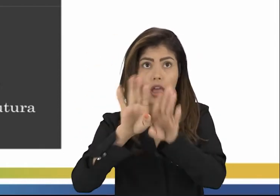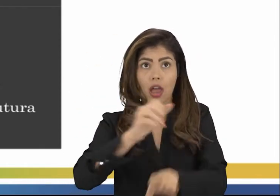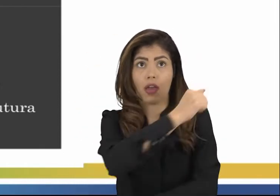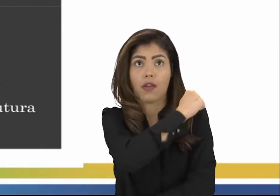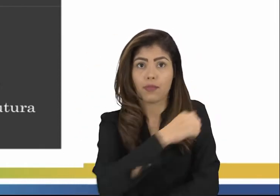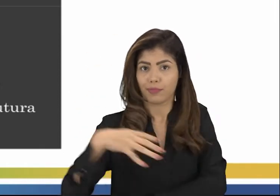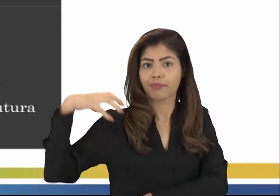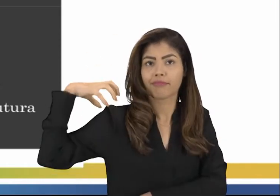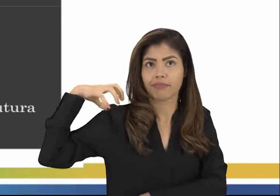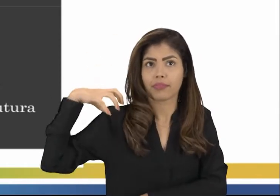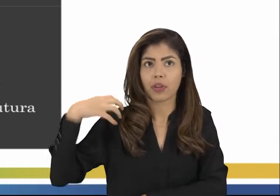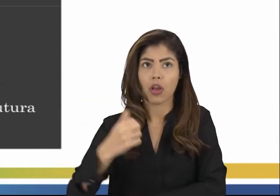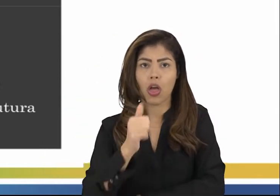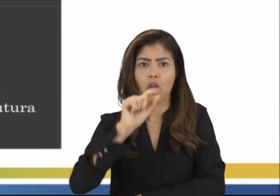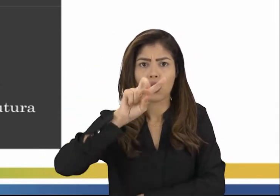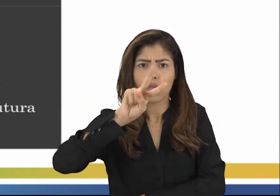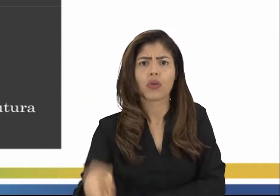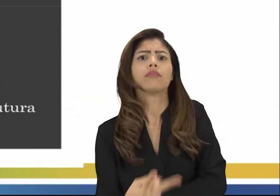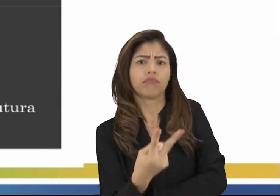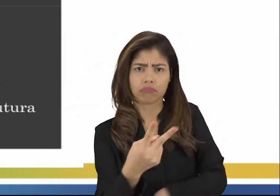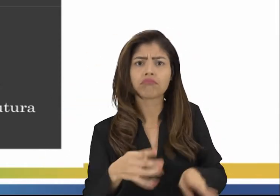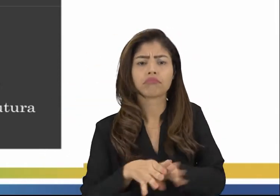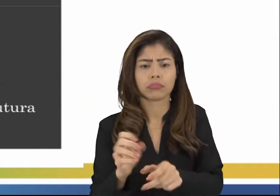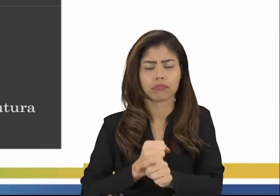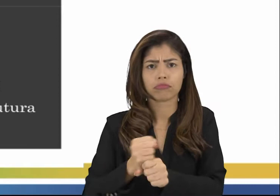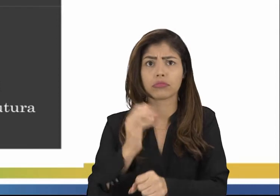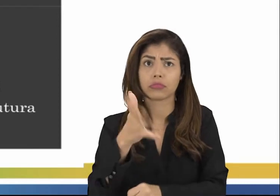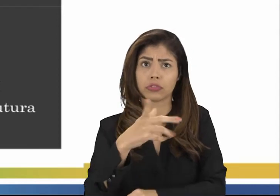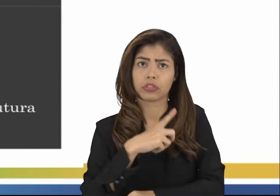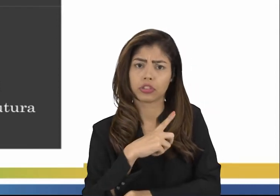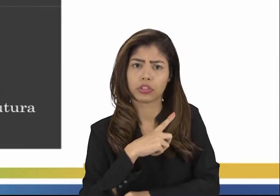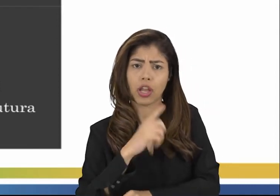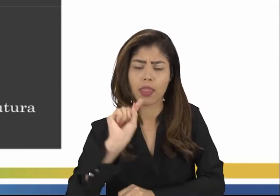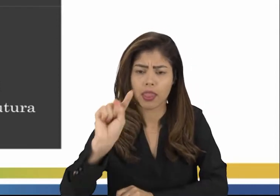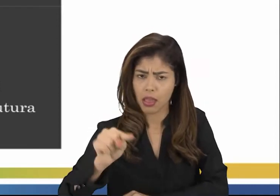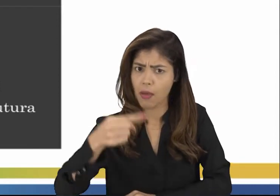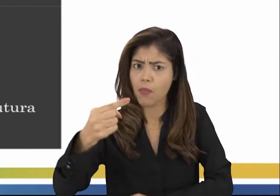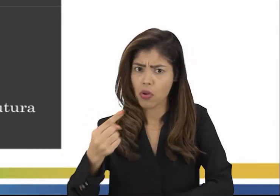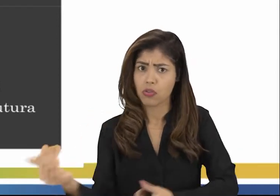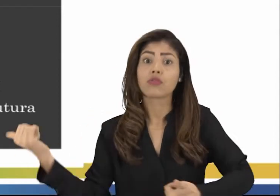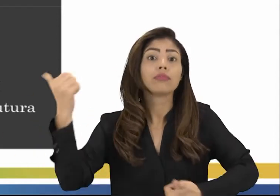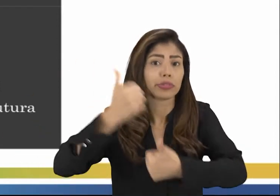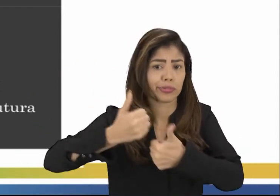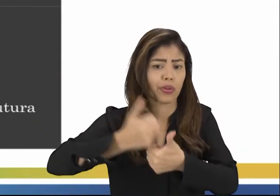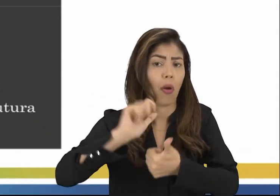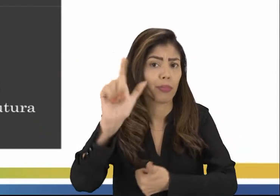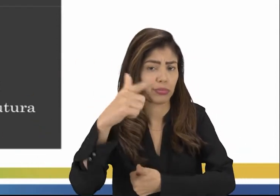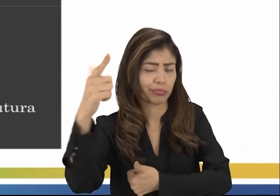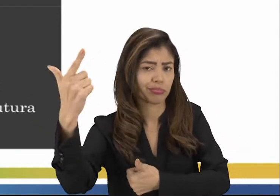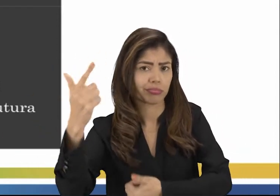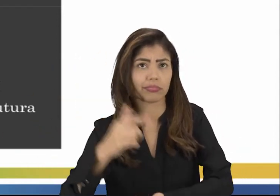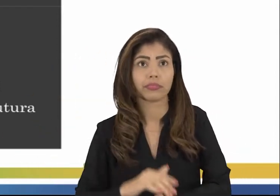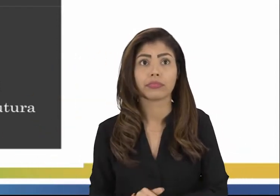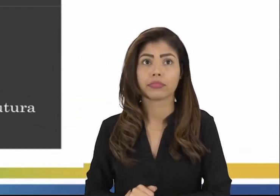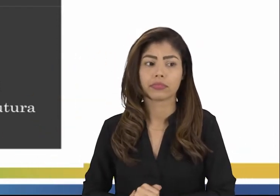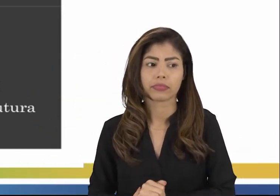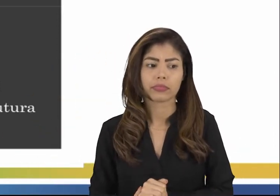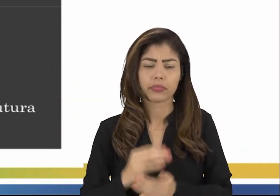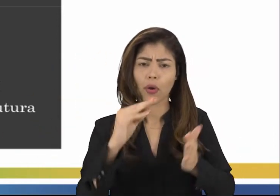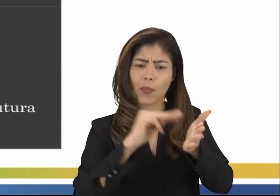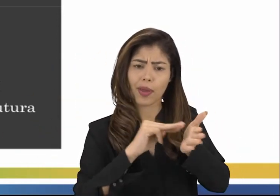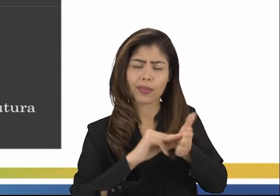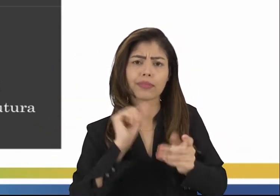moderna. Quase 2.000 anos nós tínhamos esse método, que só depois foi substituído por outros métodos, né? O